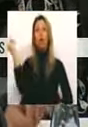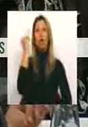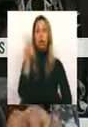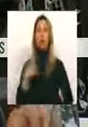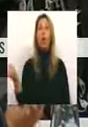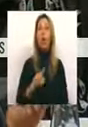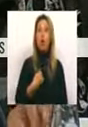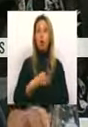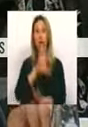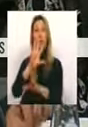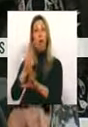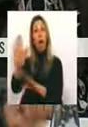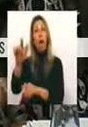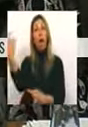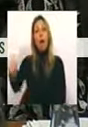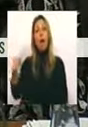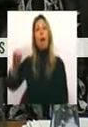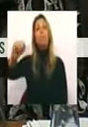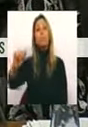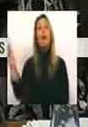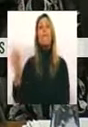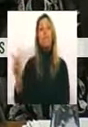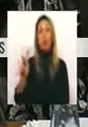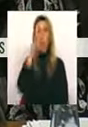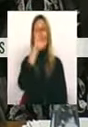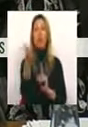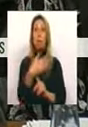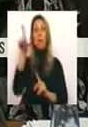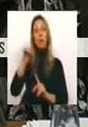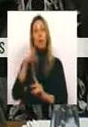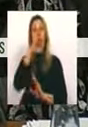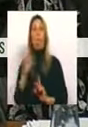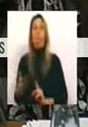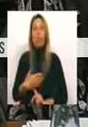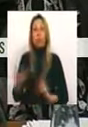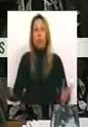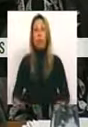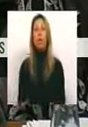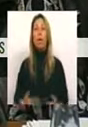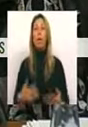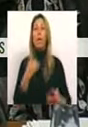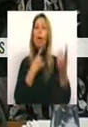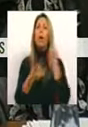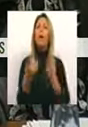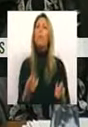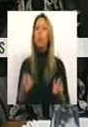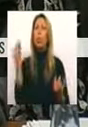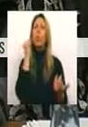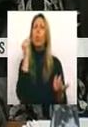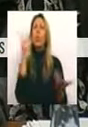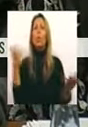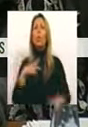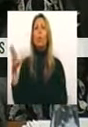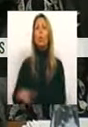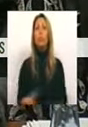particularmente na área diplomática e consular mas a questão que se coloca no fundo é questão disse prende com o modo como portugal instrumentos